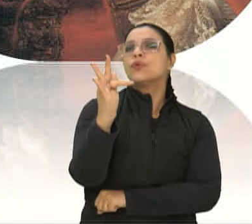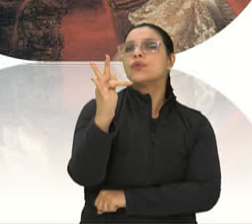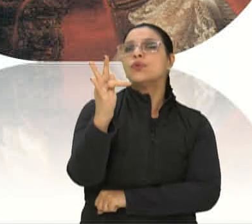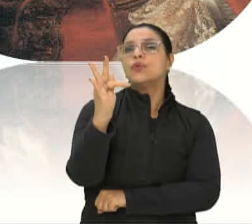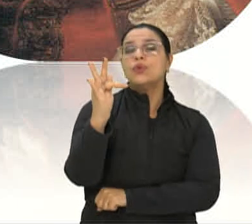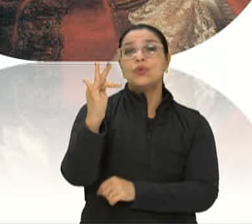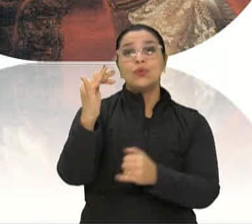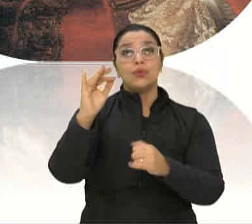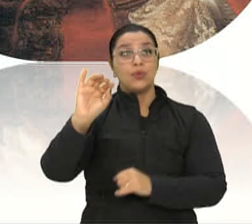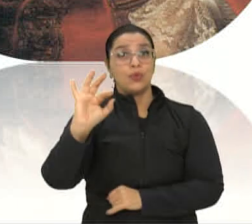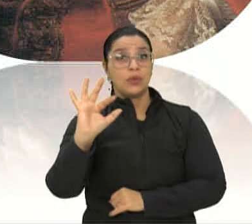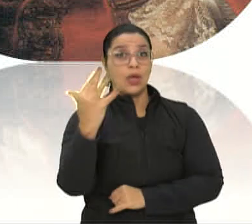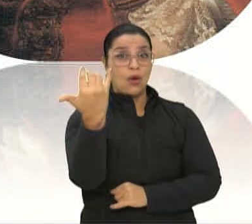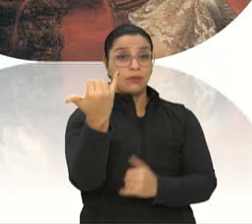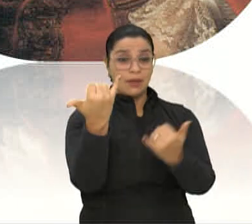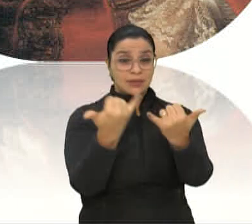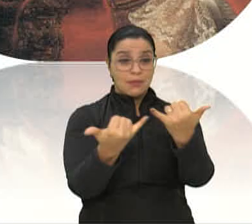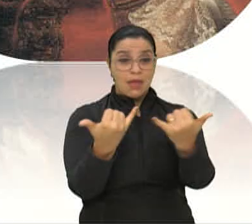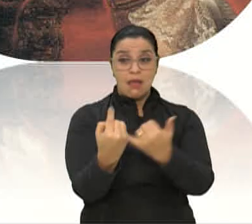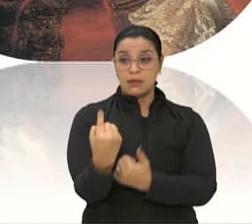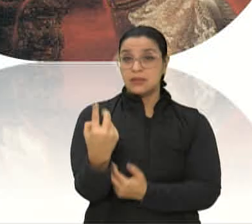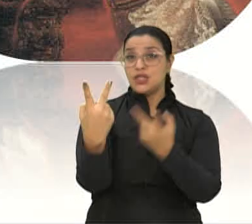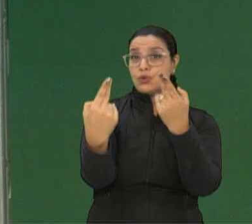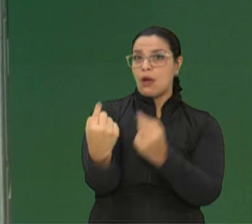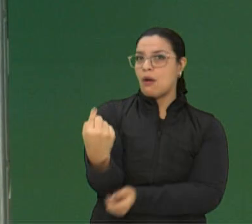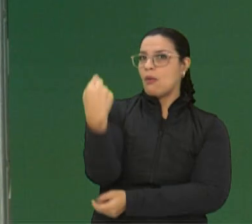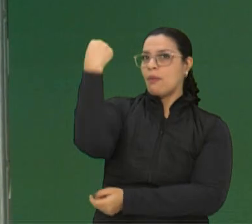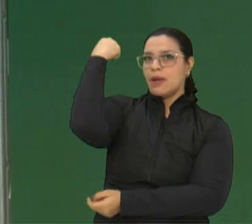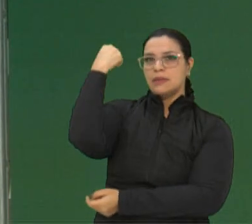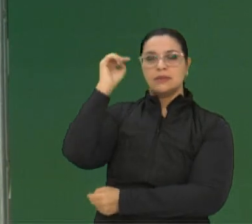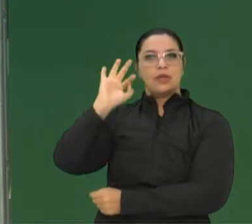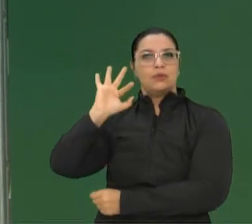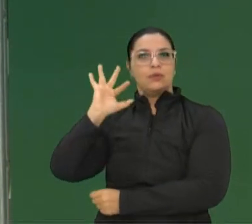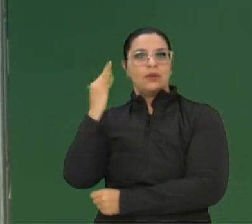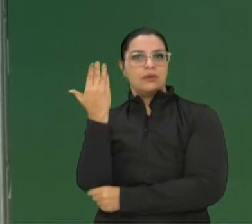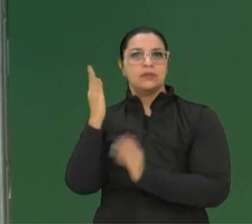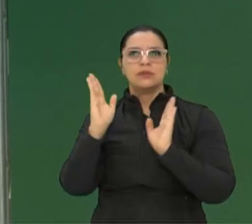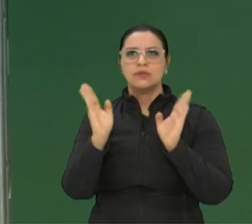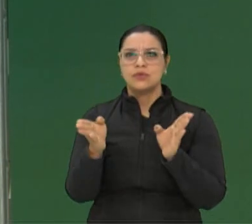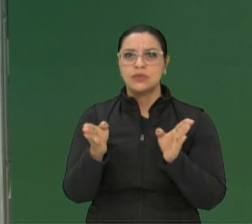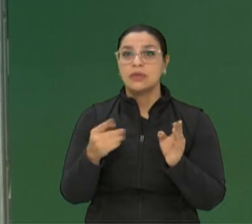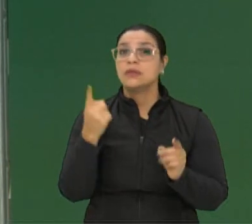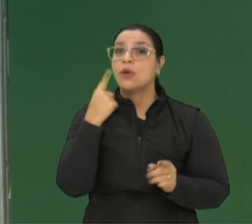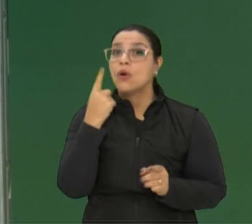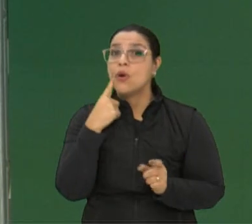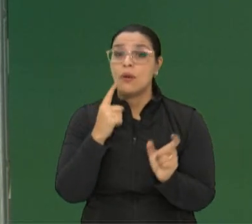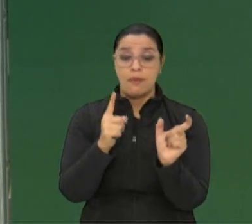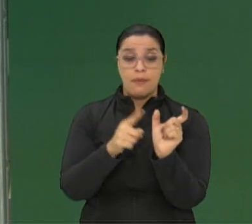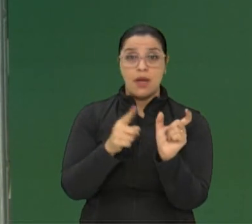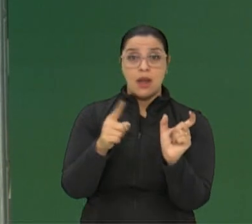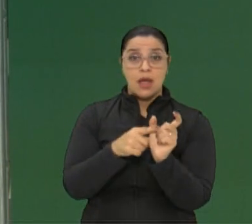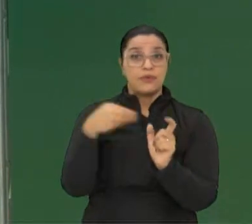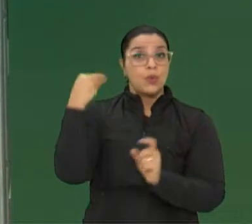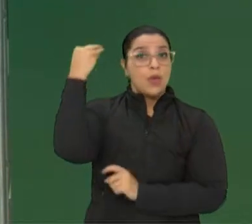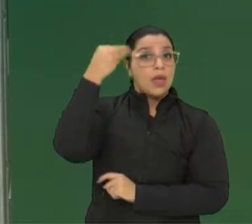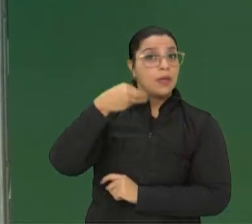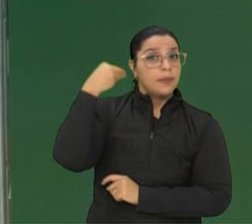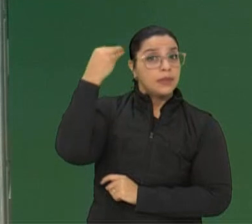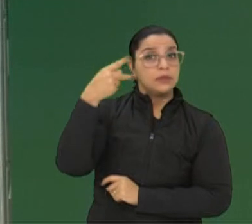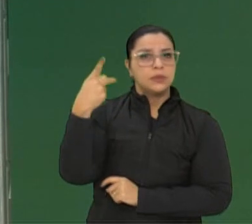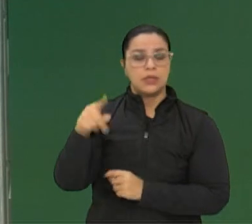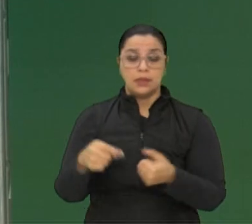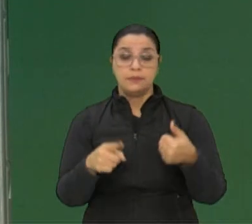semelhantes àqueles que apareceram no passado. Ou seja, temos algumas palavrinhas-chave da filosofia do Hume e do empirismo do Hume